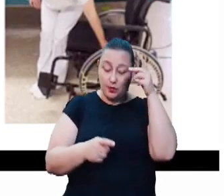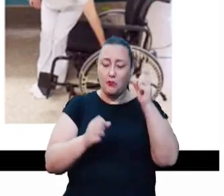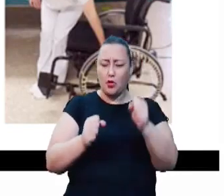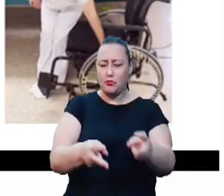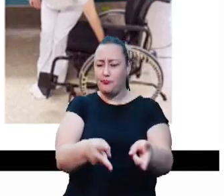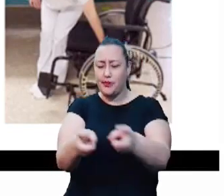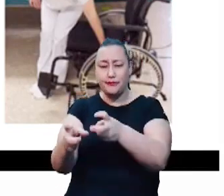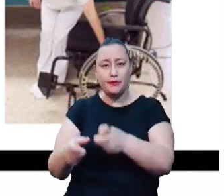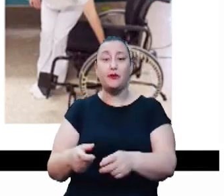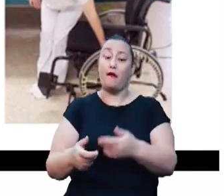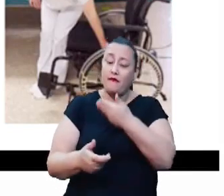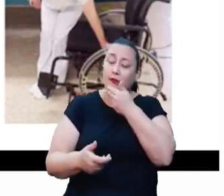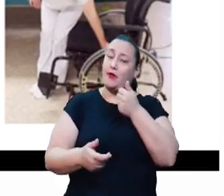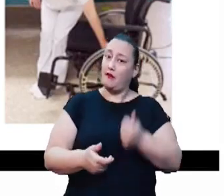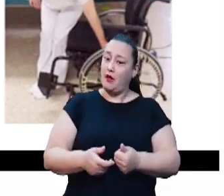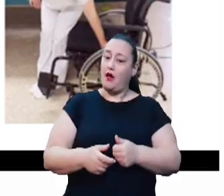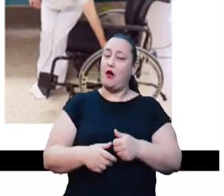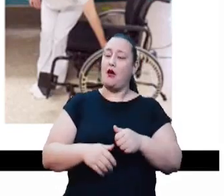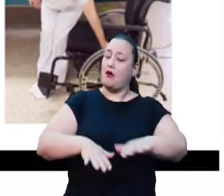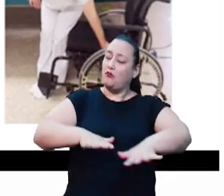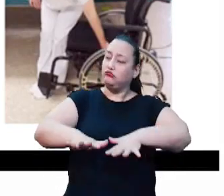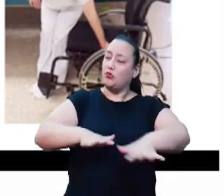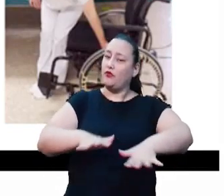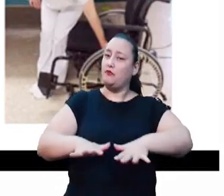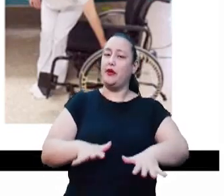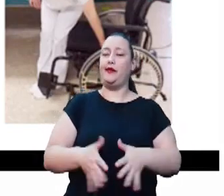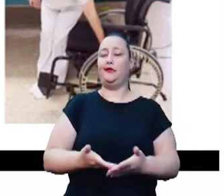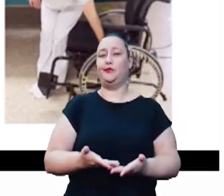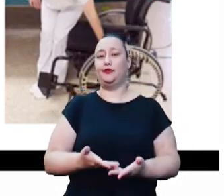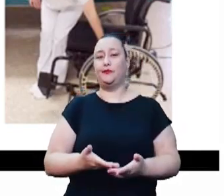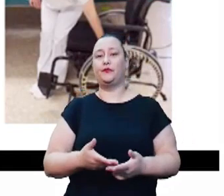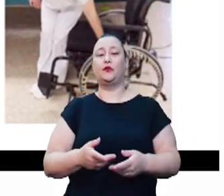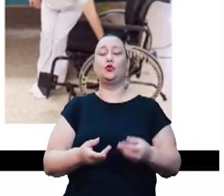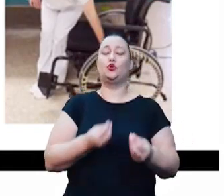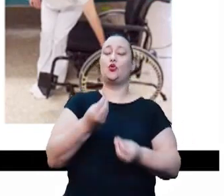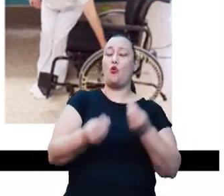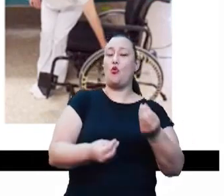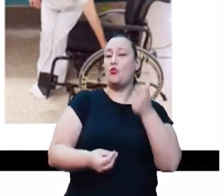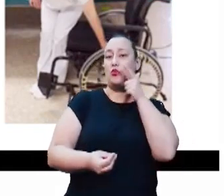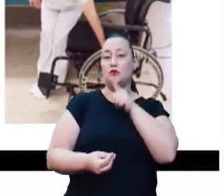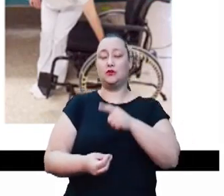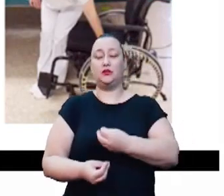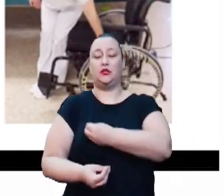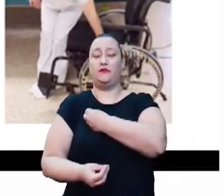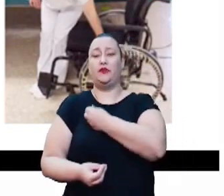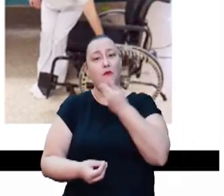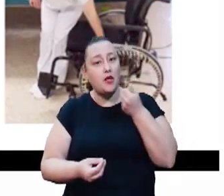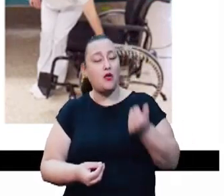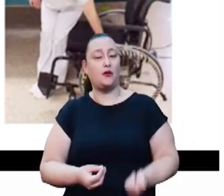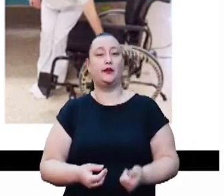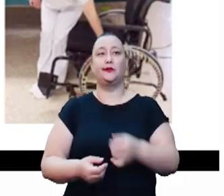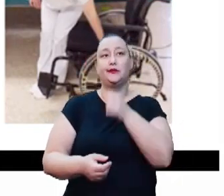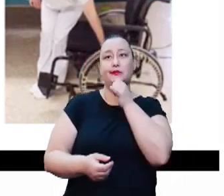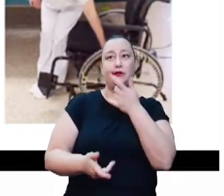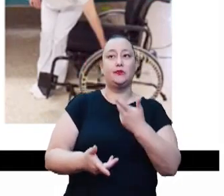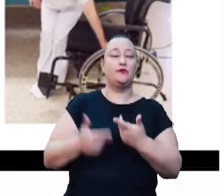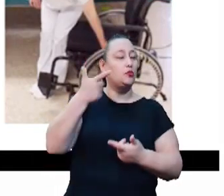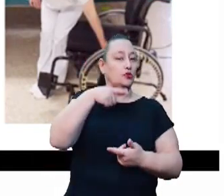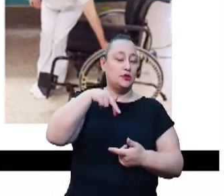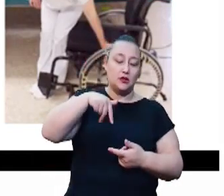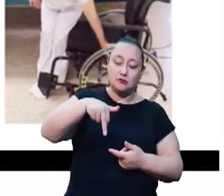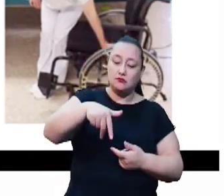na funcionalidade. E o que é isso? É nas funções que ele executa no dia a dia. Então, se for para ele caminhar de um